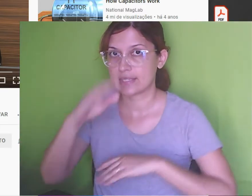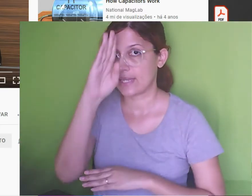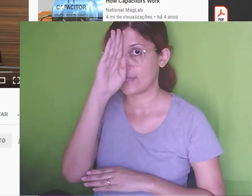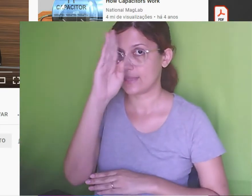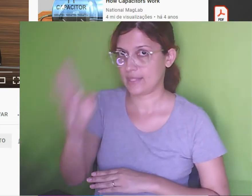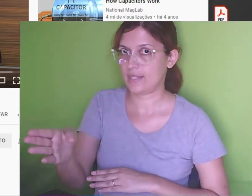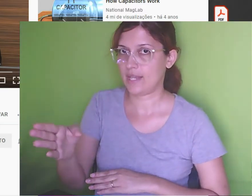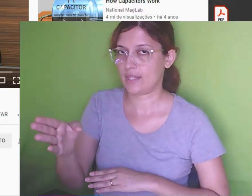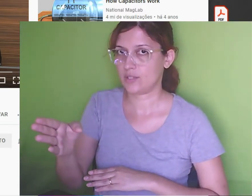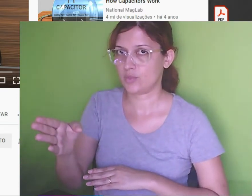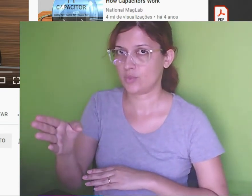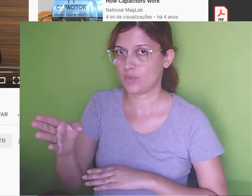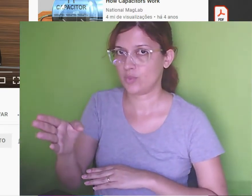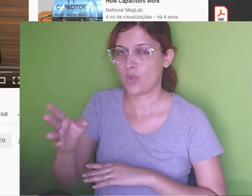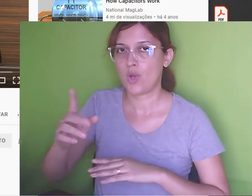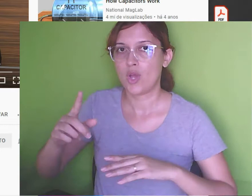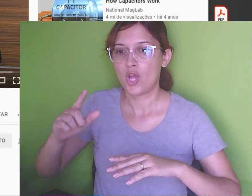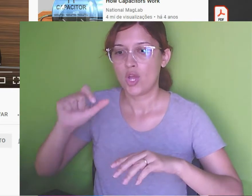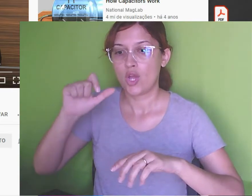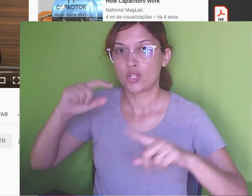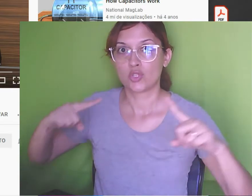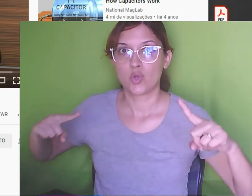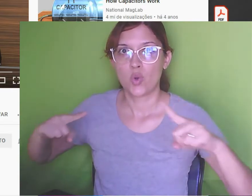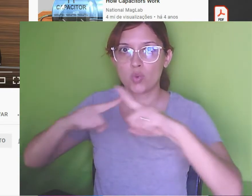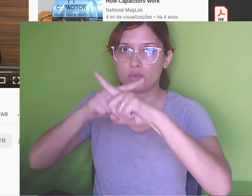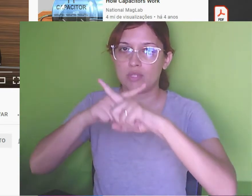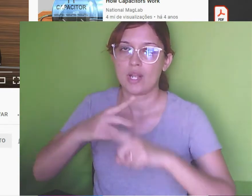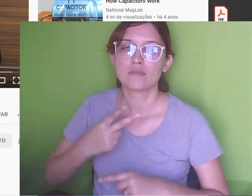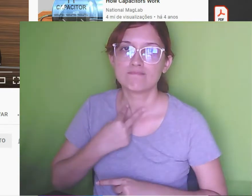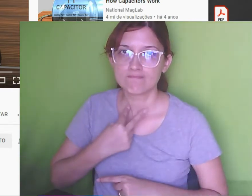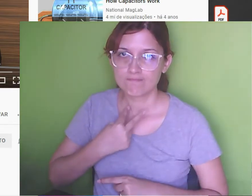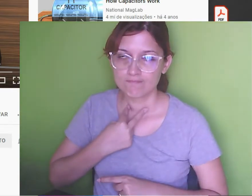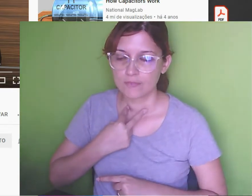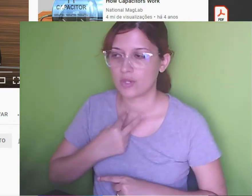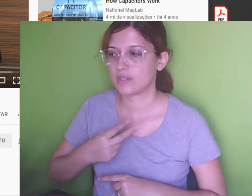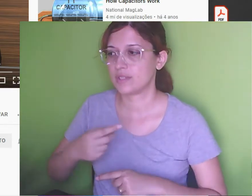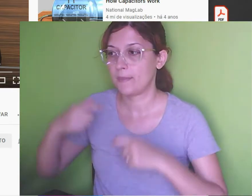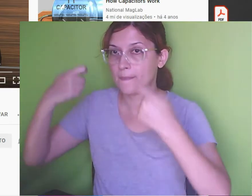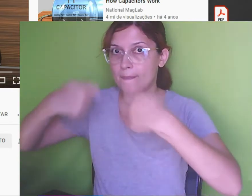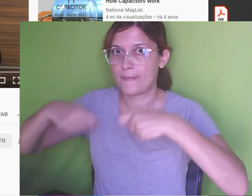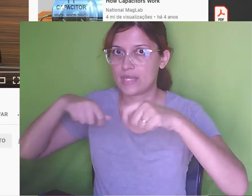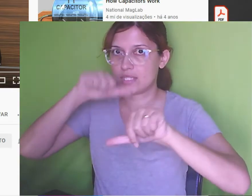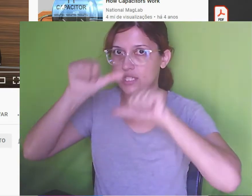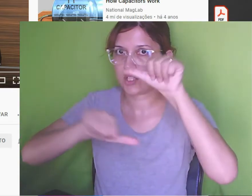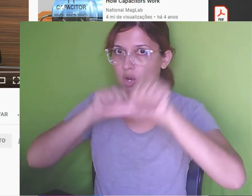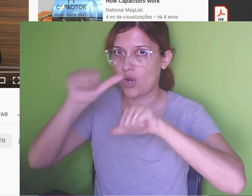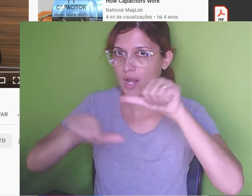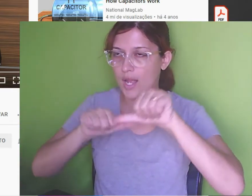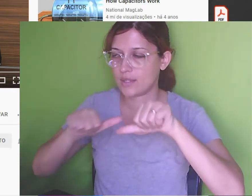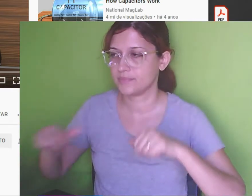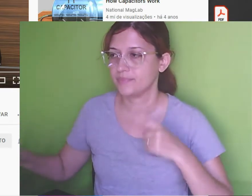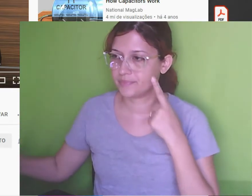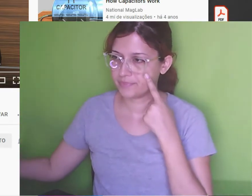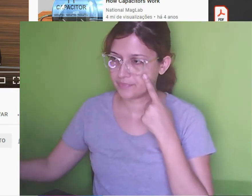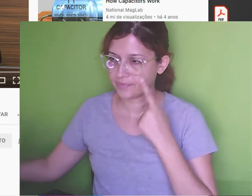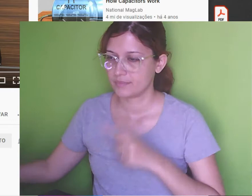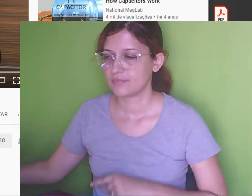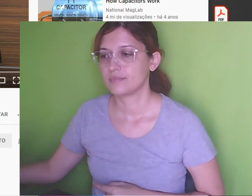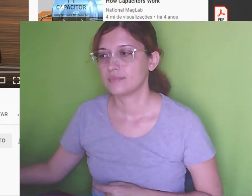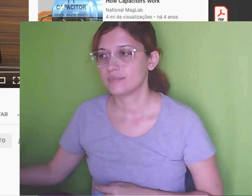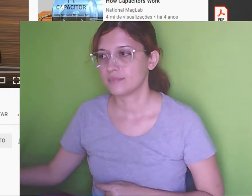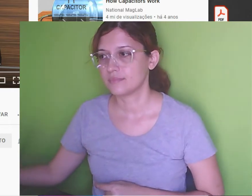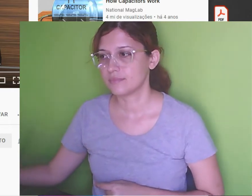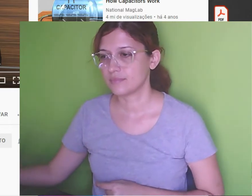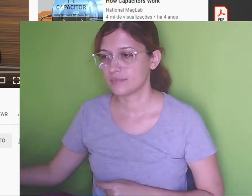ele precisa estar polarizado diretamente. De forma reversa, ele não conduz. Então, vai ser